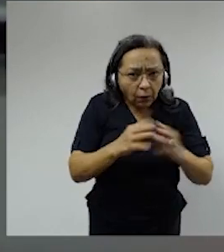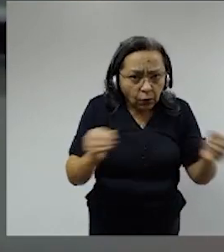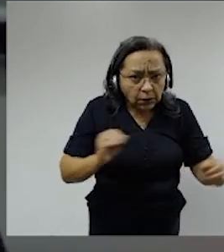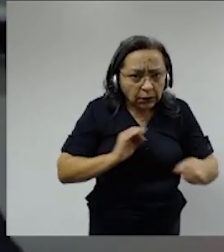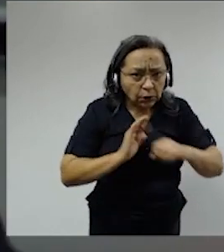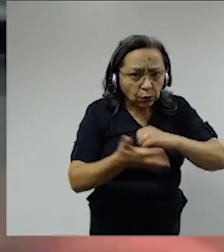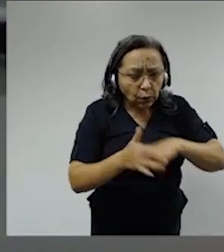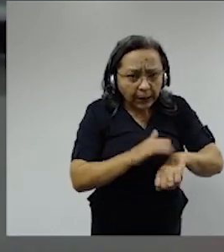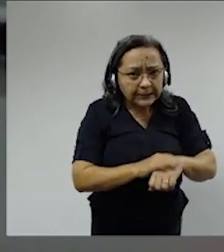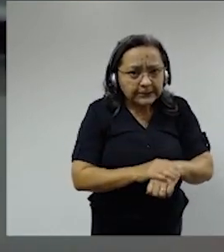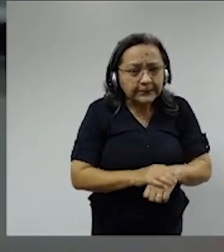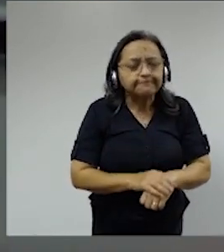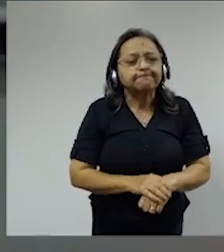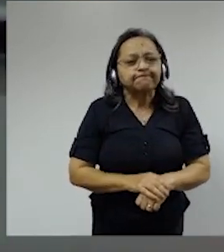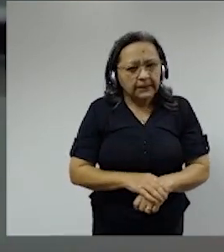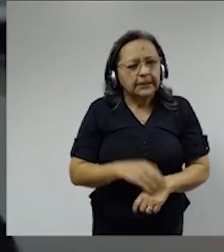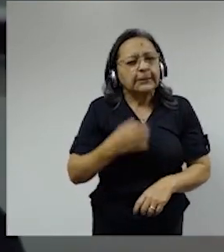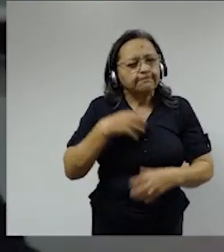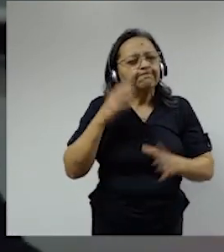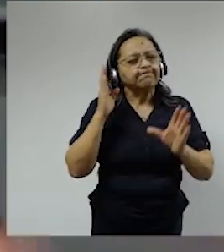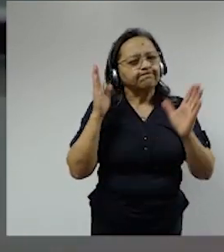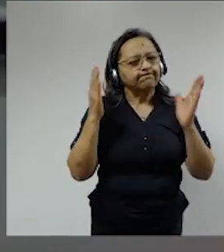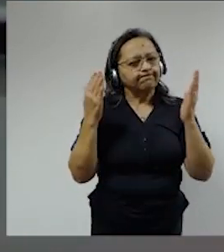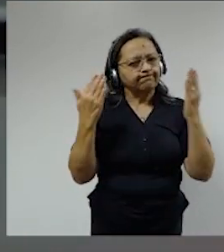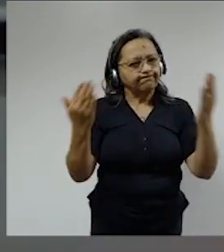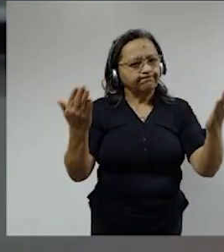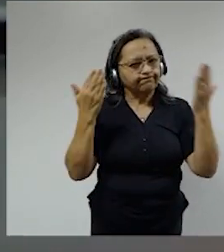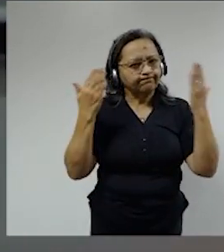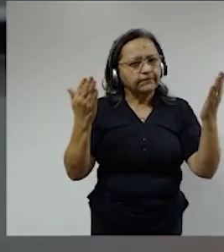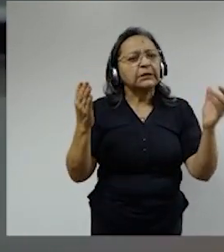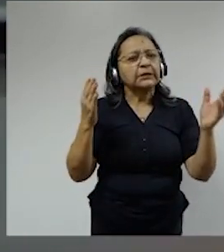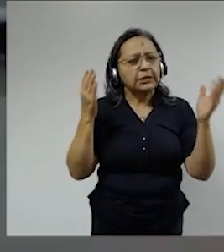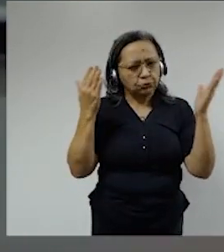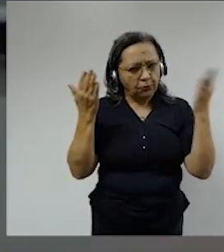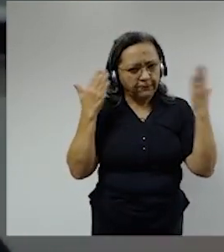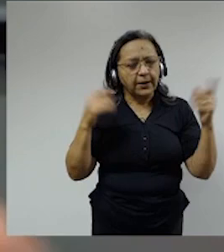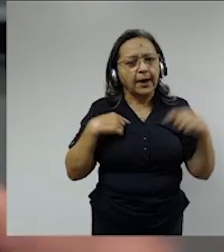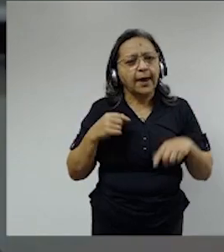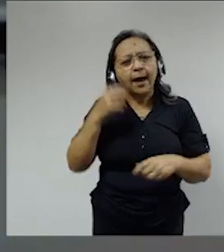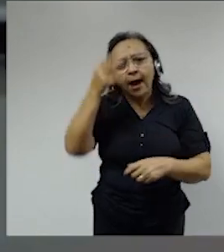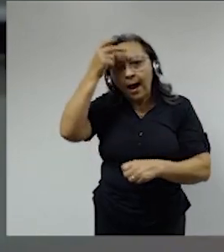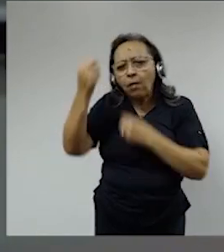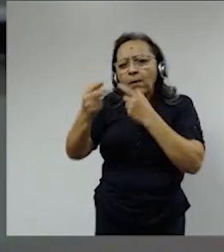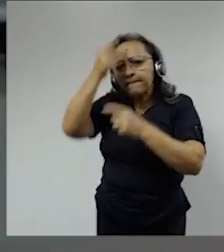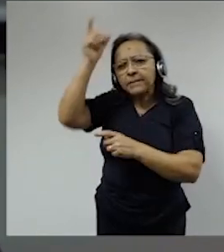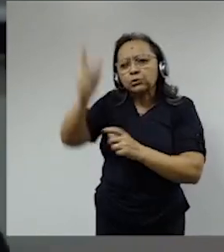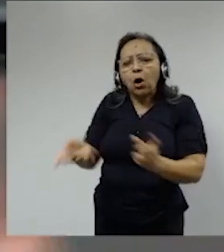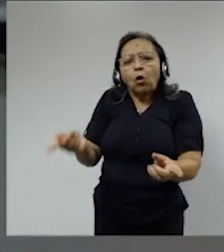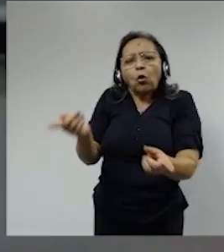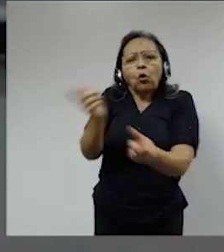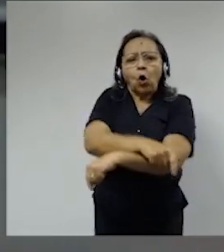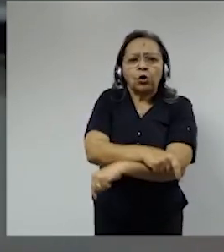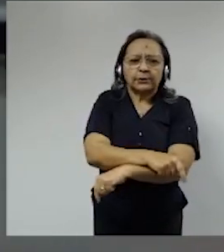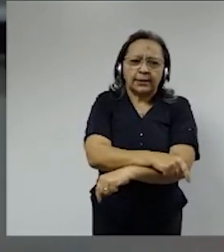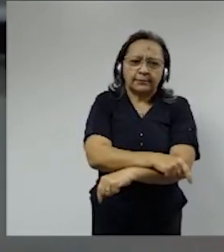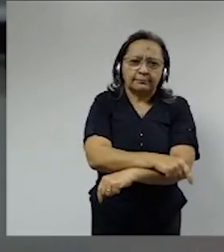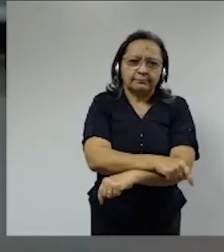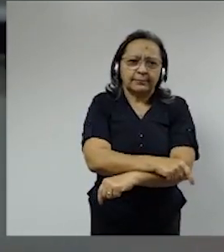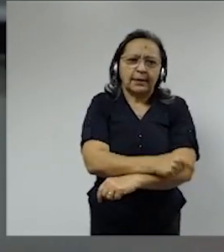alguém com uma agenda oculta, é alguém que é contrário ao sistema de patente por razões ideológicas, razões